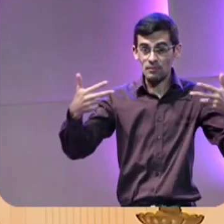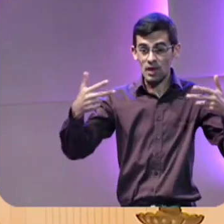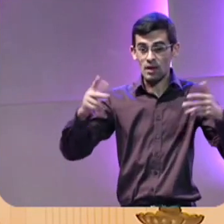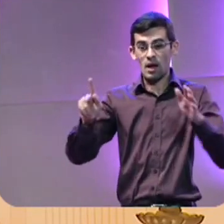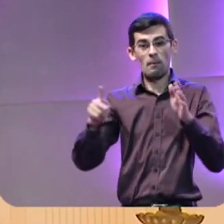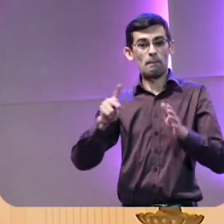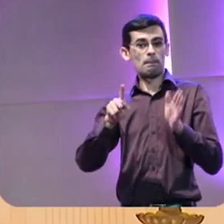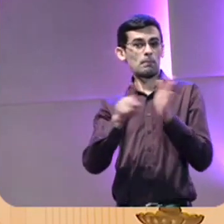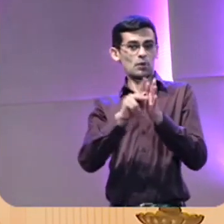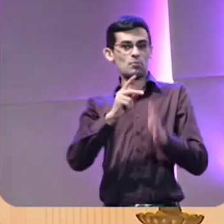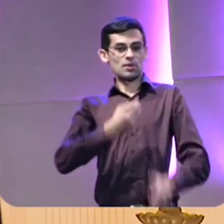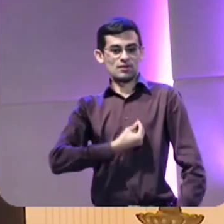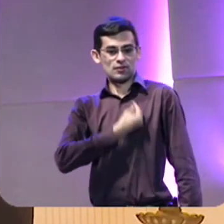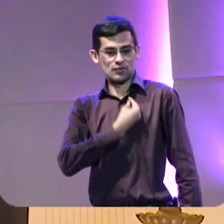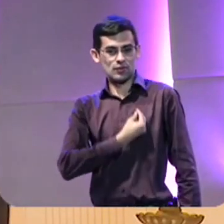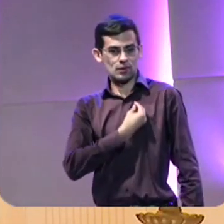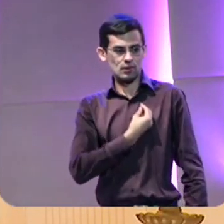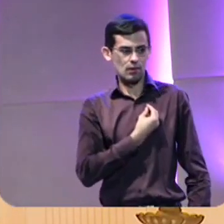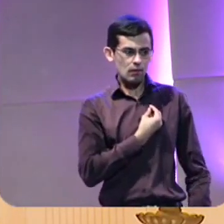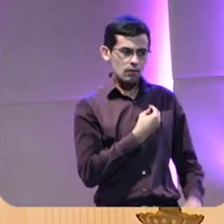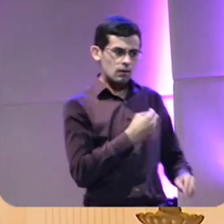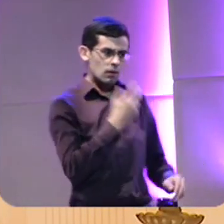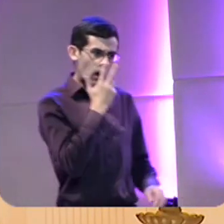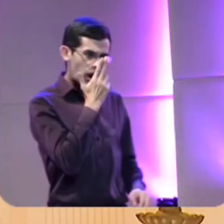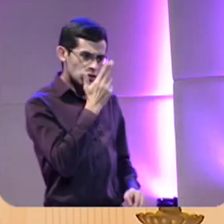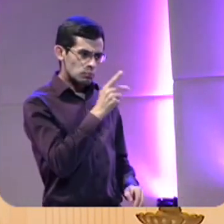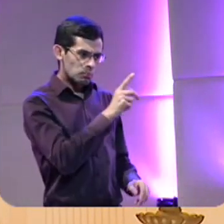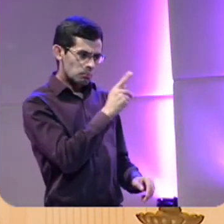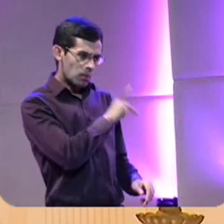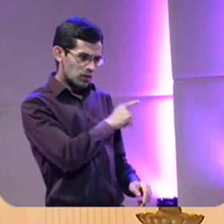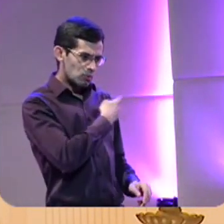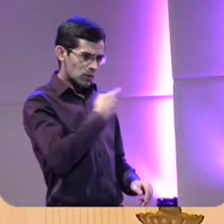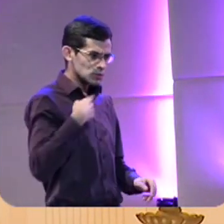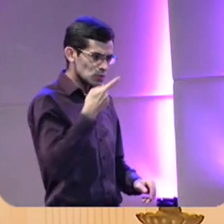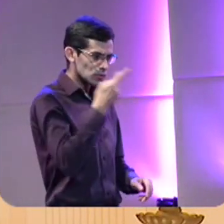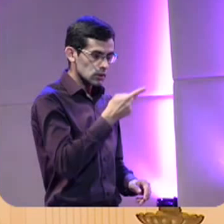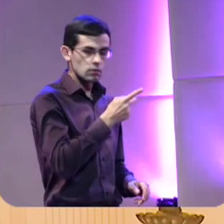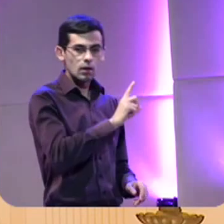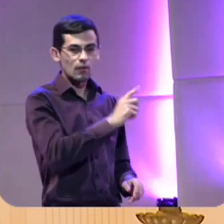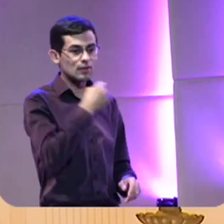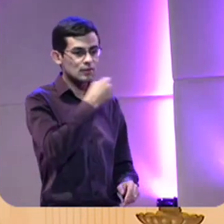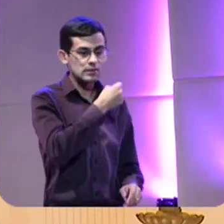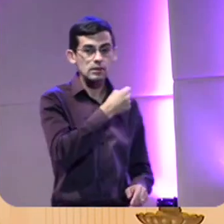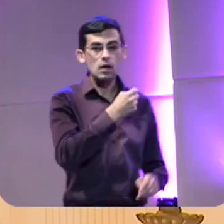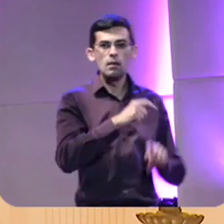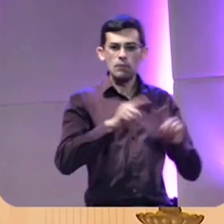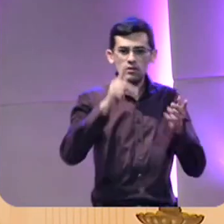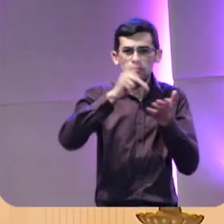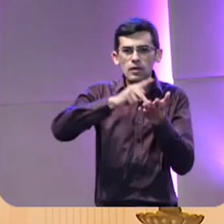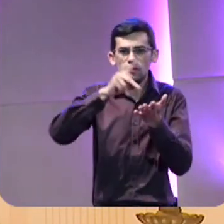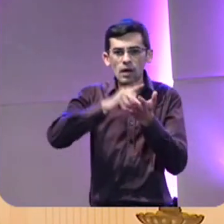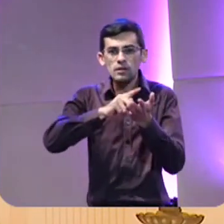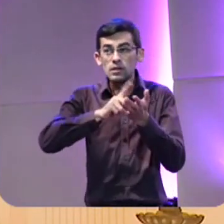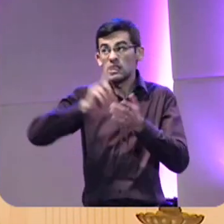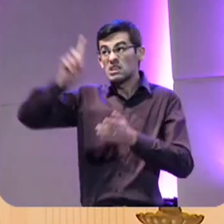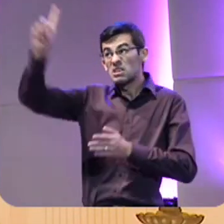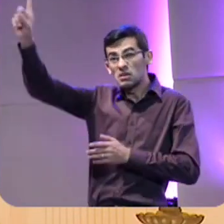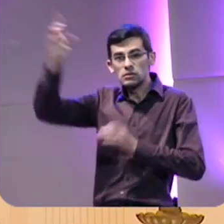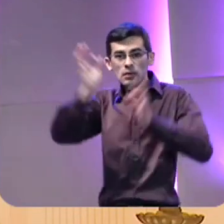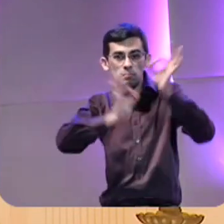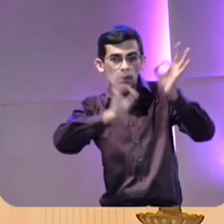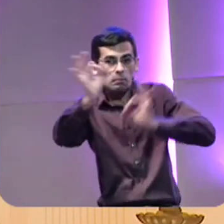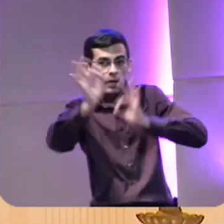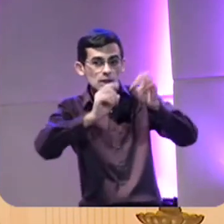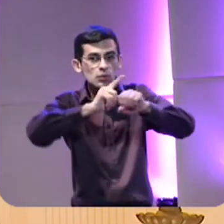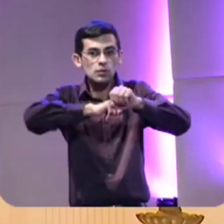própria vida. Eu falei: opa, parece até um pastor que está falando aí, não é? Mas, na verdade, é isso. Deus está preparando um tempo